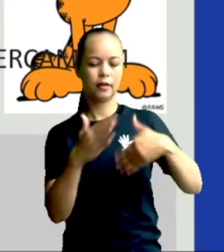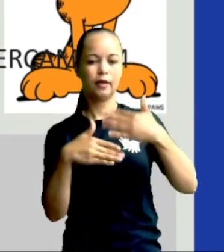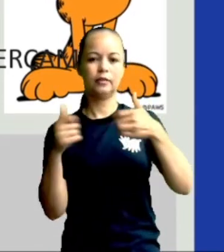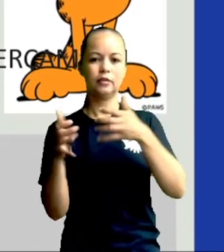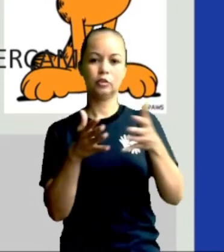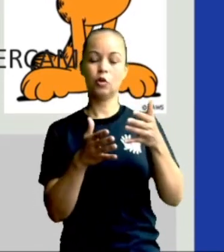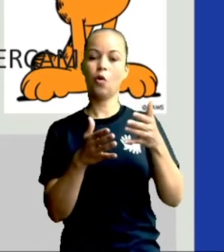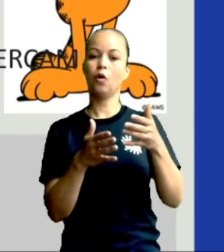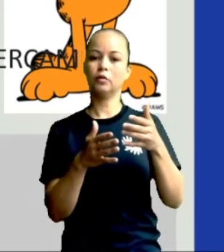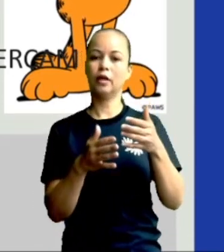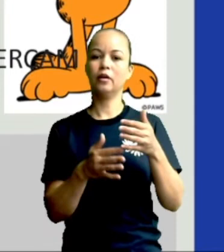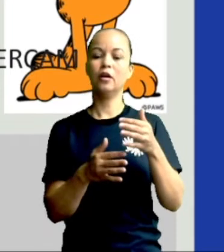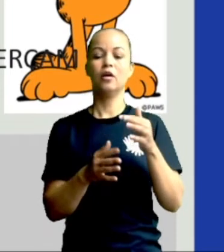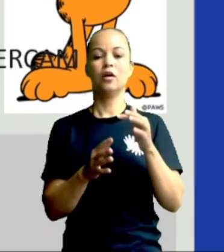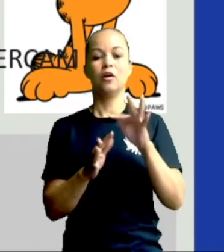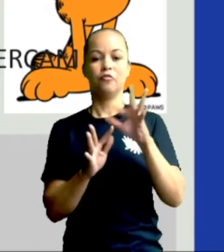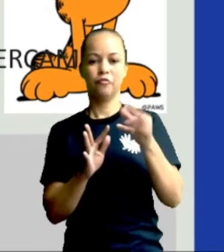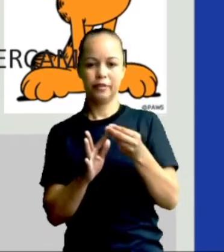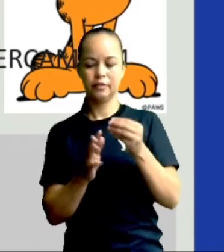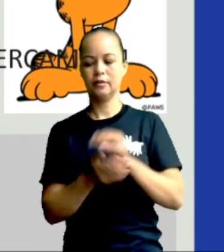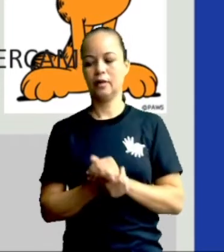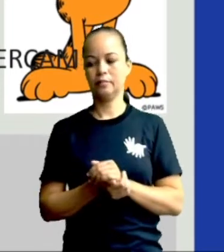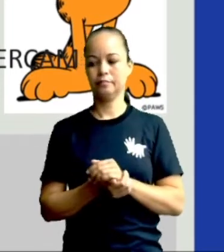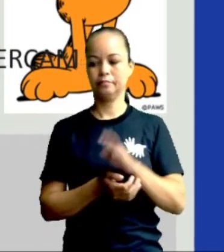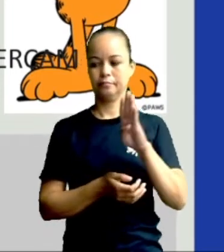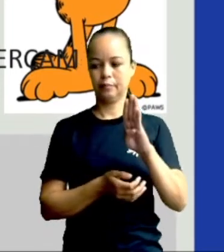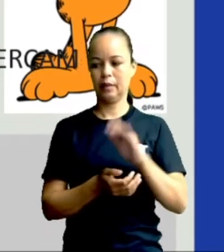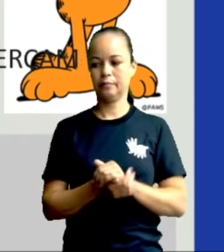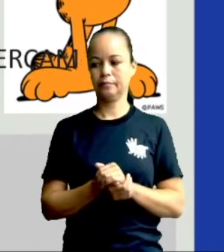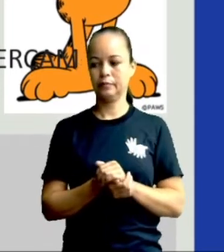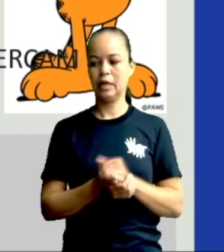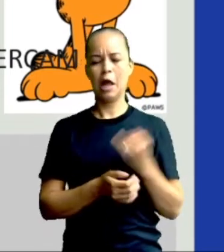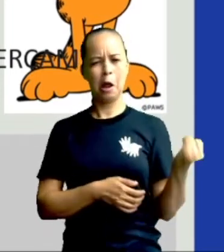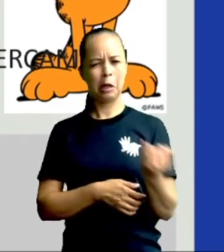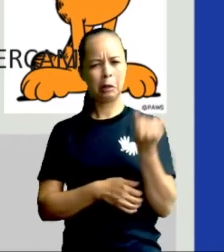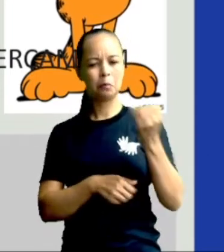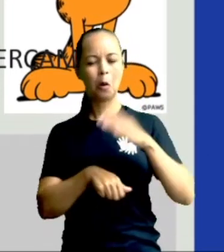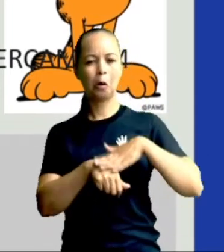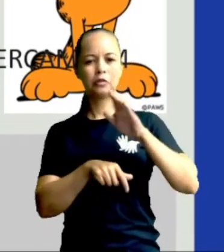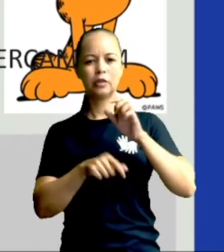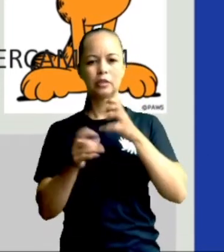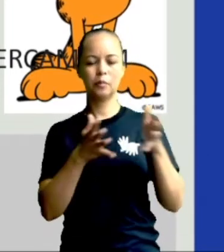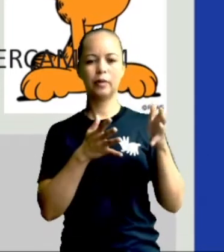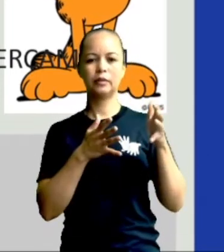de ordem física. Letra B. É algo fundamental para manter